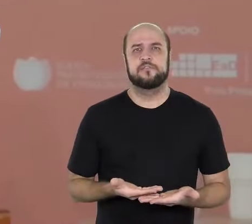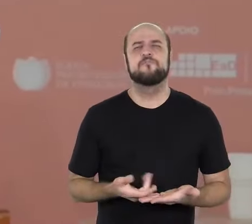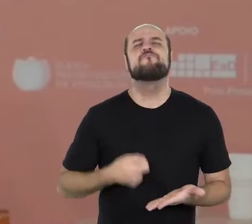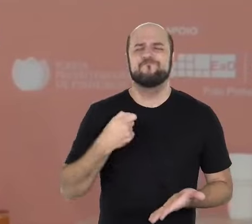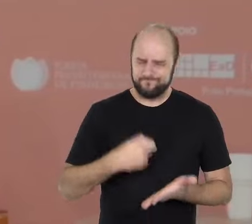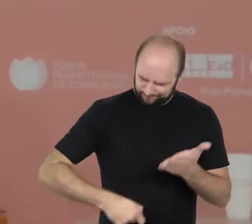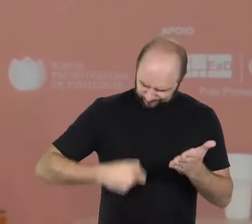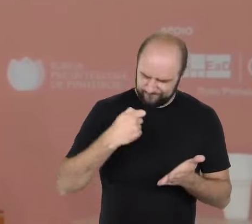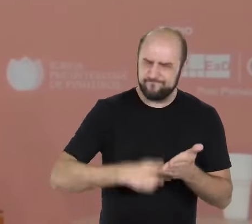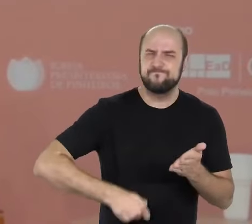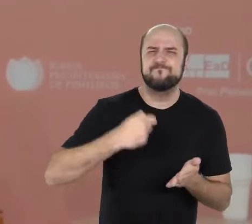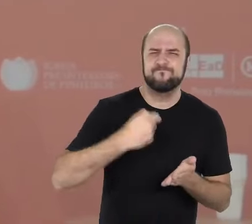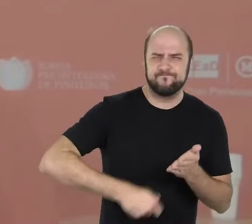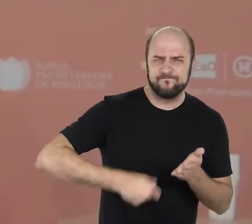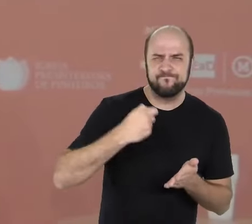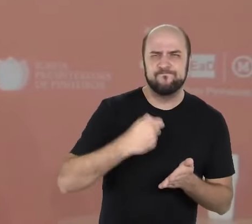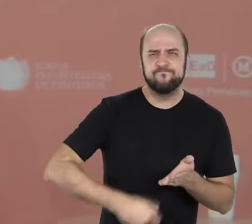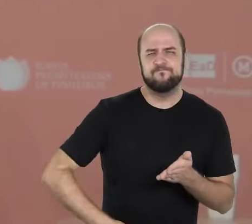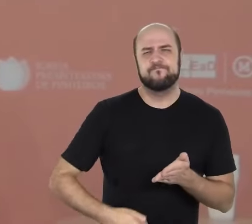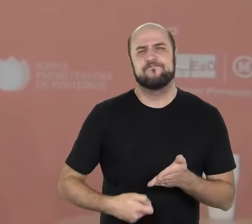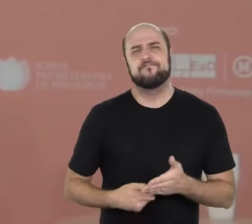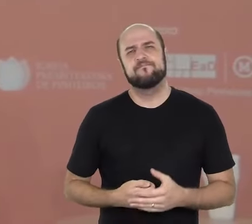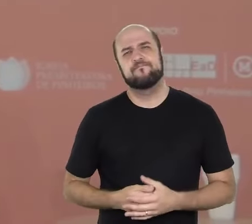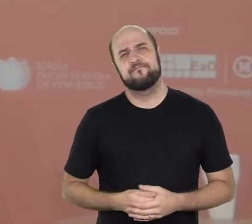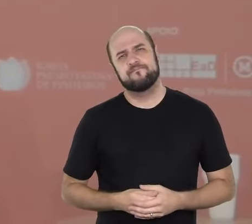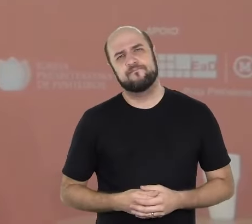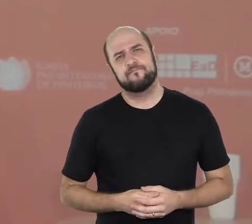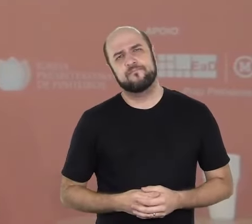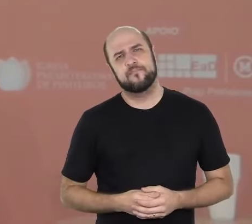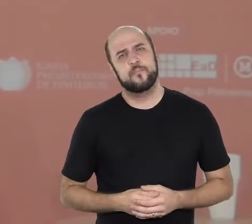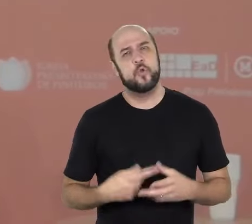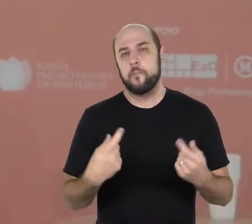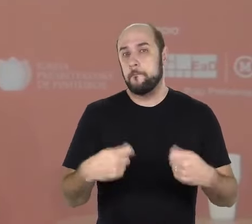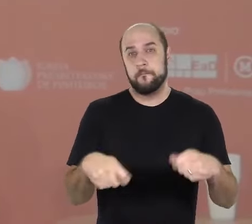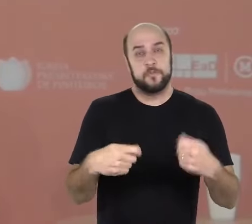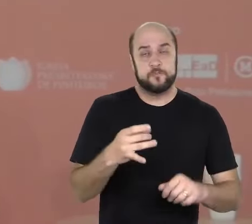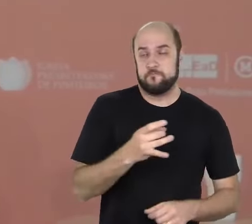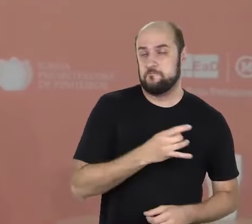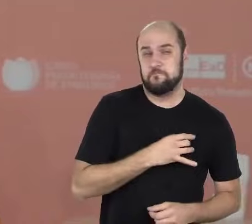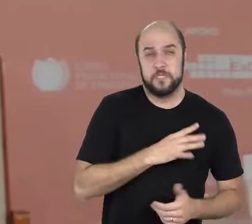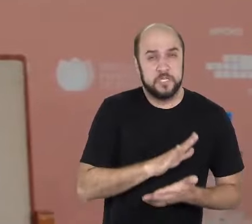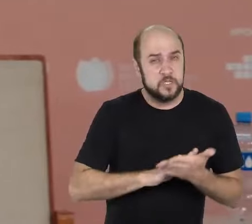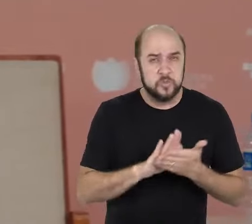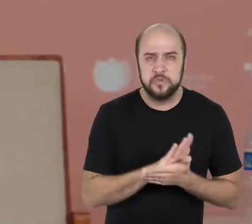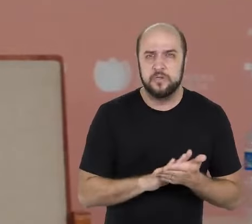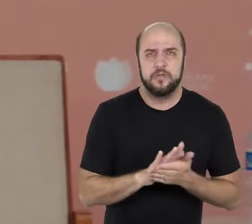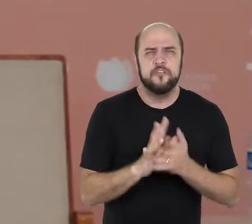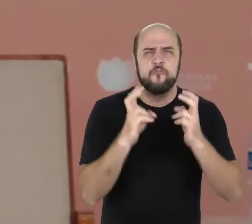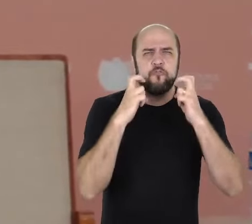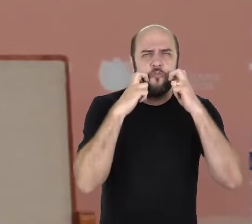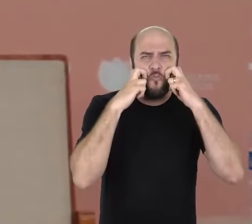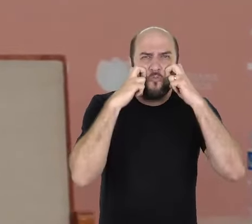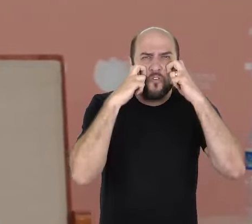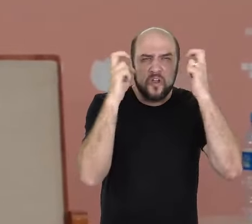insistam, persistam. Não precisa ter medo, não precisa ter